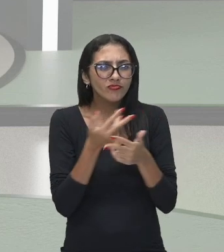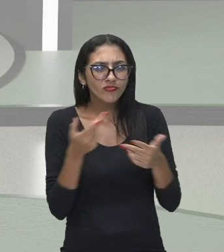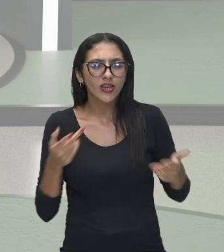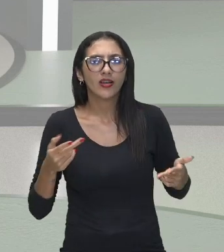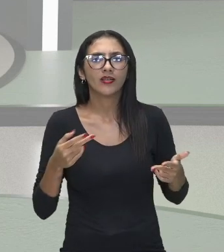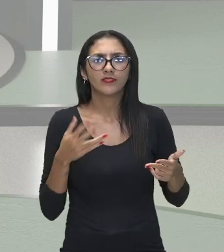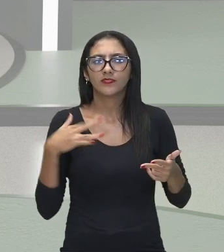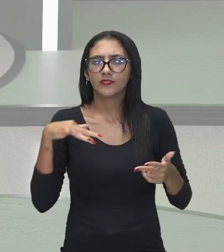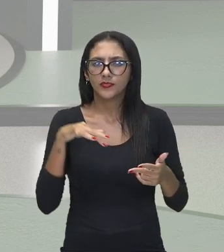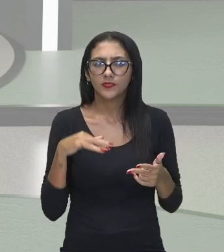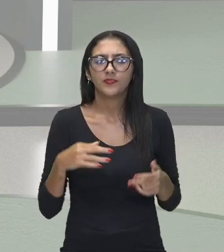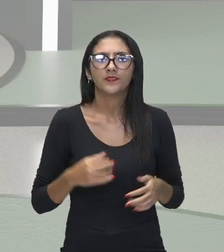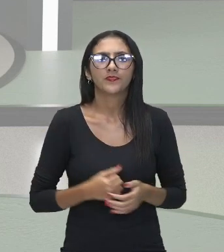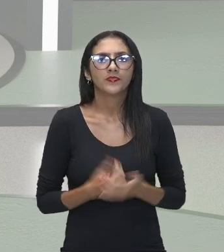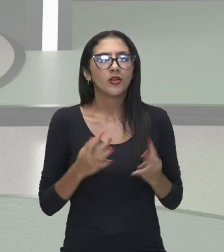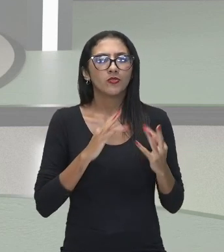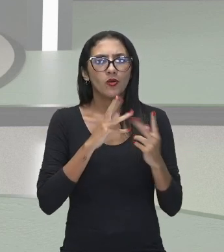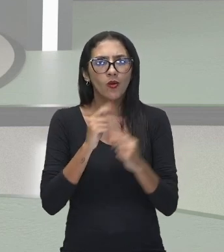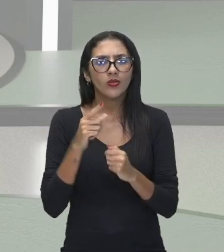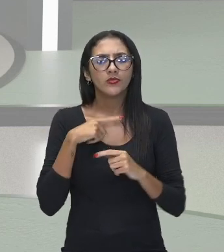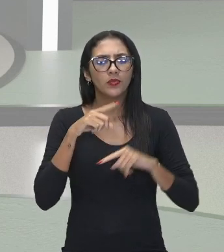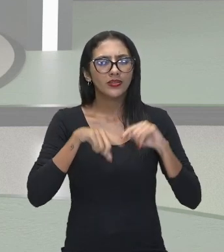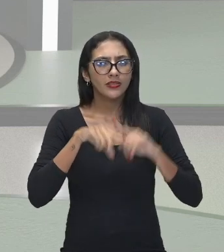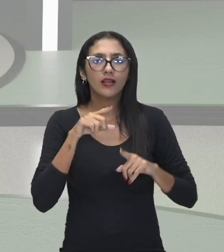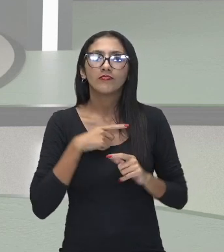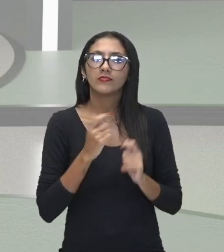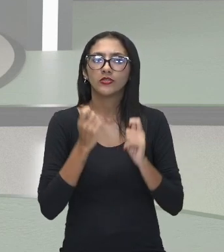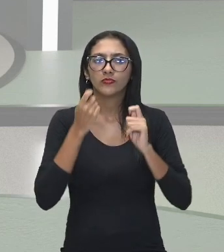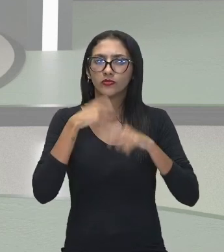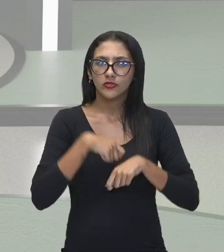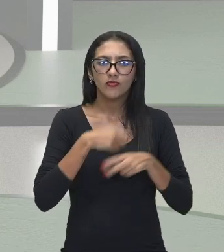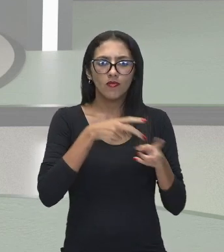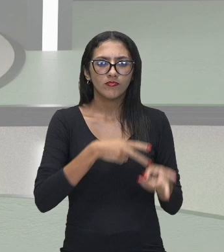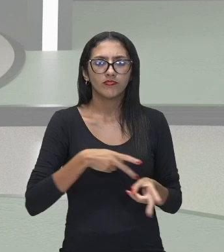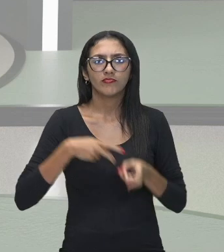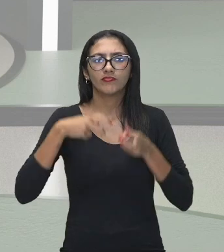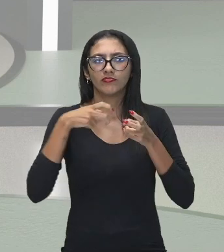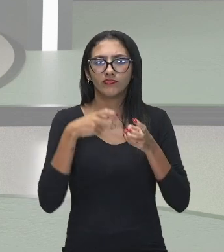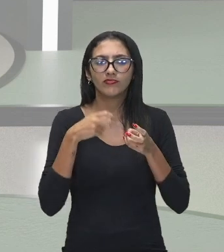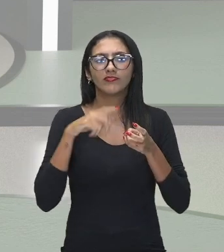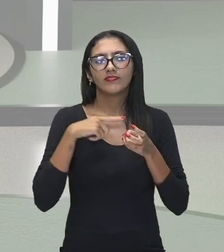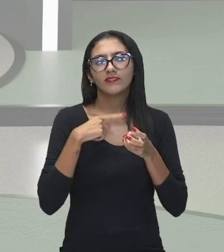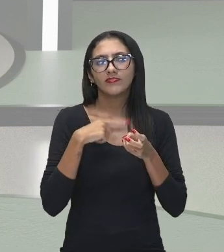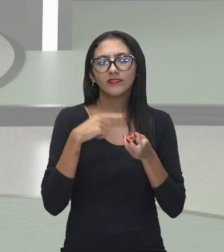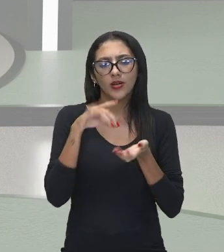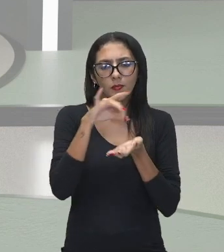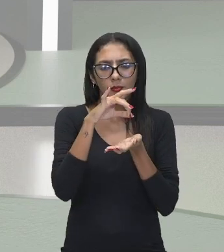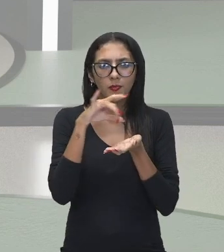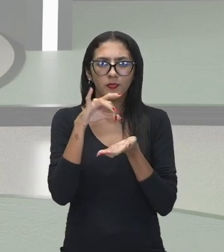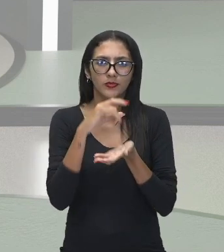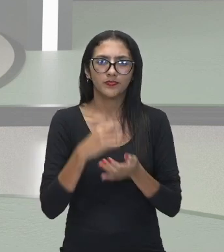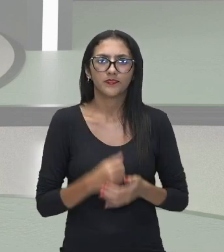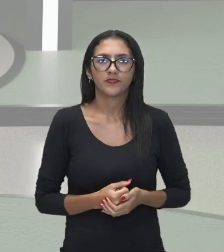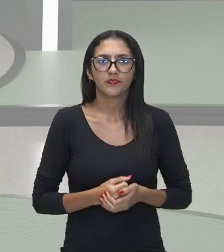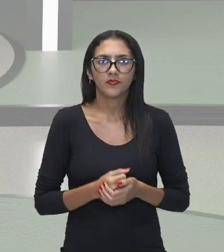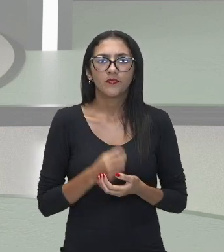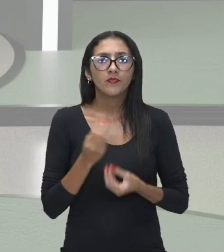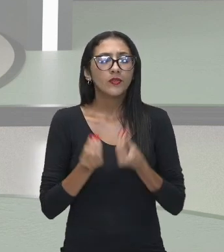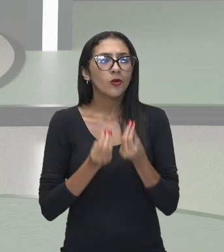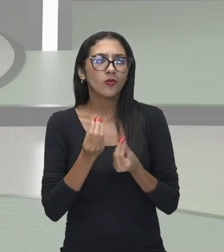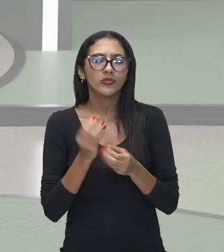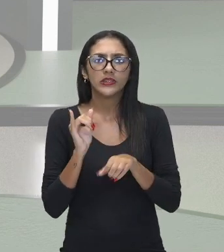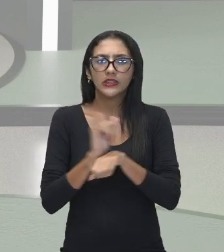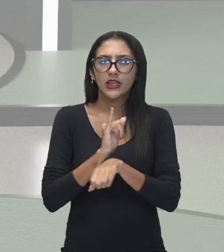todos esses componentes das plantas, a gente consegue extrair os óleos essenciais. E eles são obtidos como? Através de técnicas